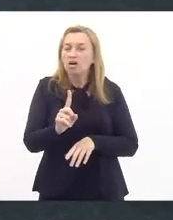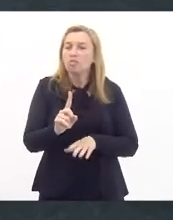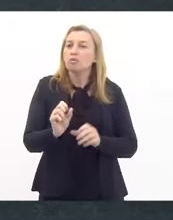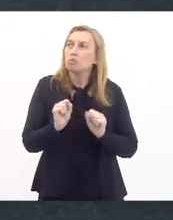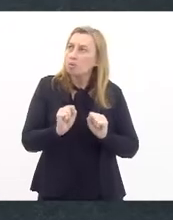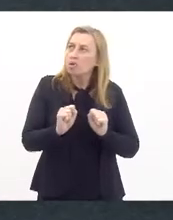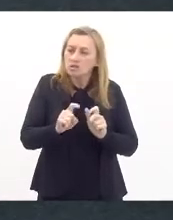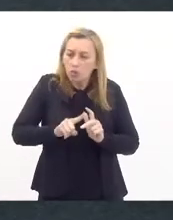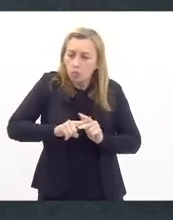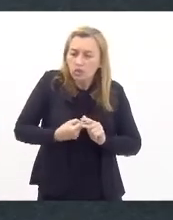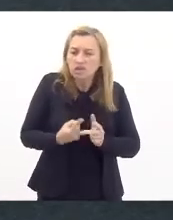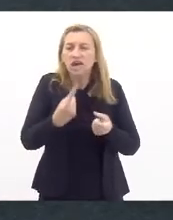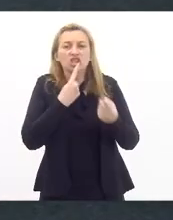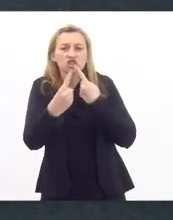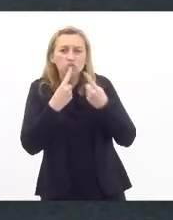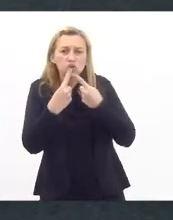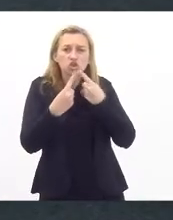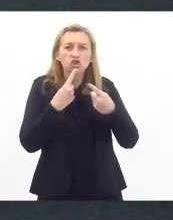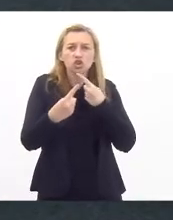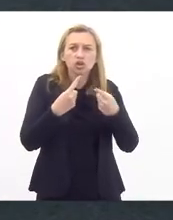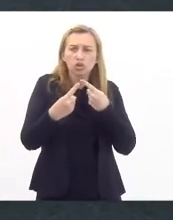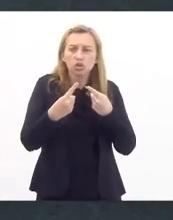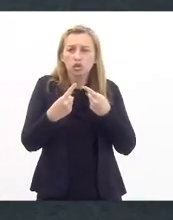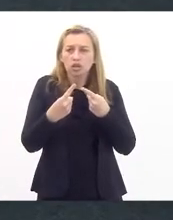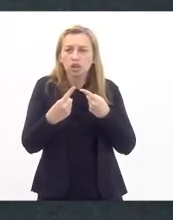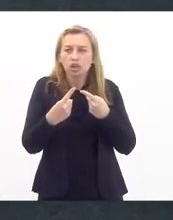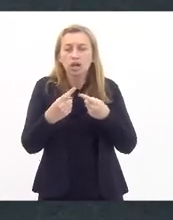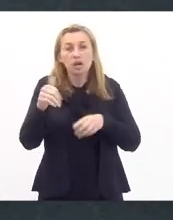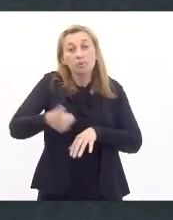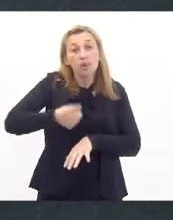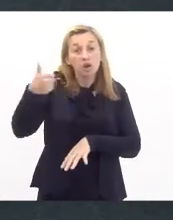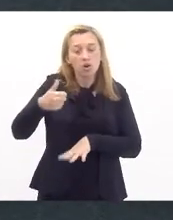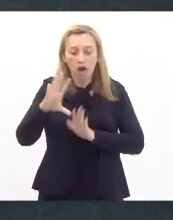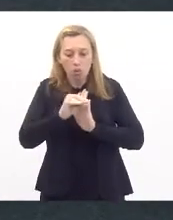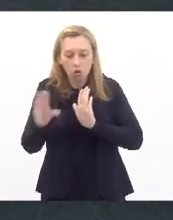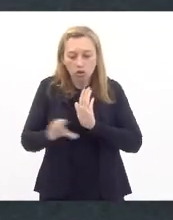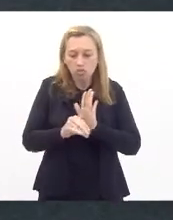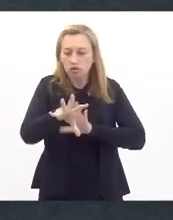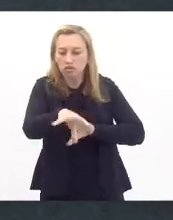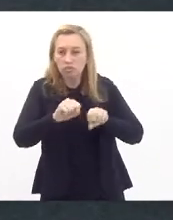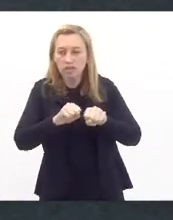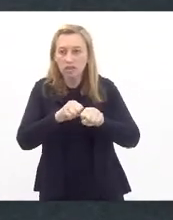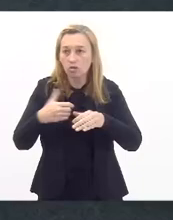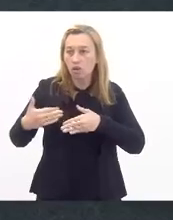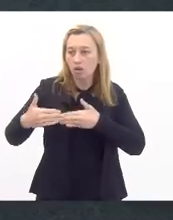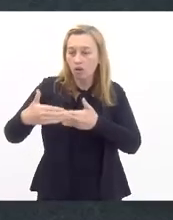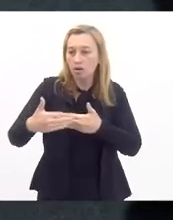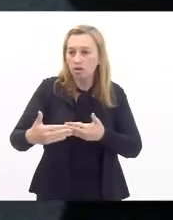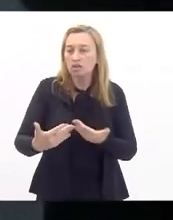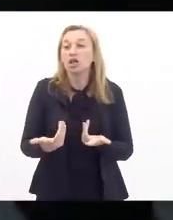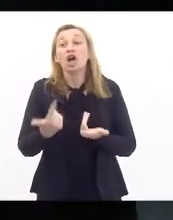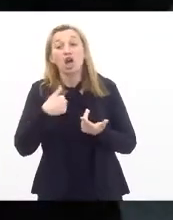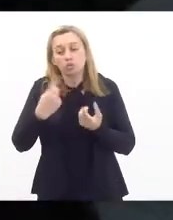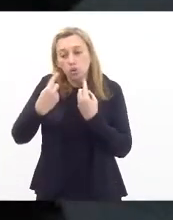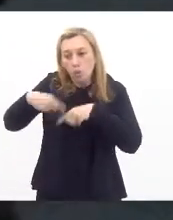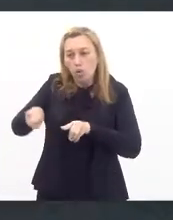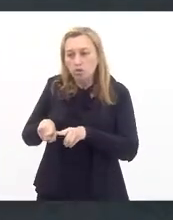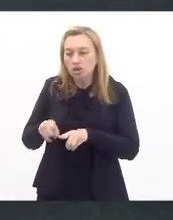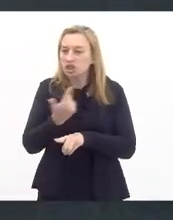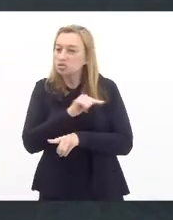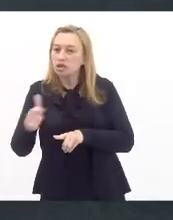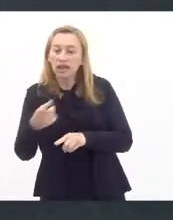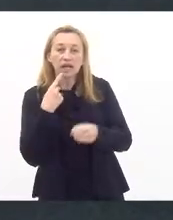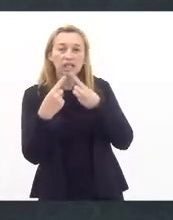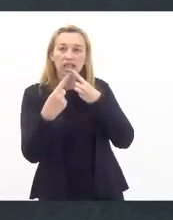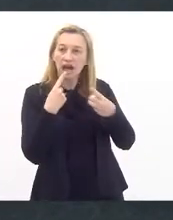reformar de maneira discutida dialogada debate de aprimorar o conteúdo da formação logo no ensino médio eu sou conta que se faça sem